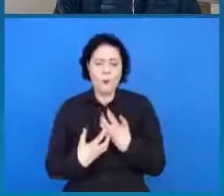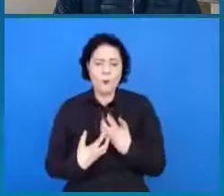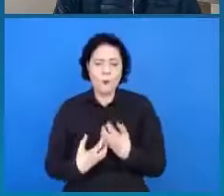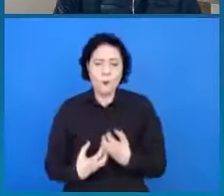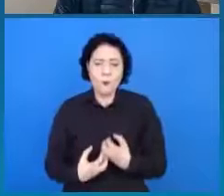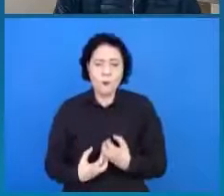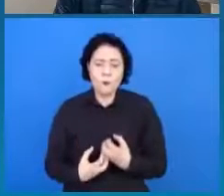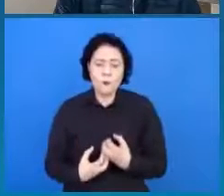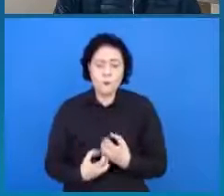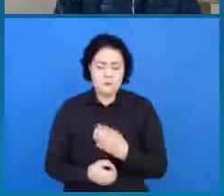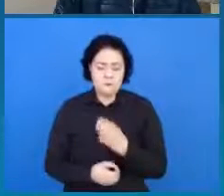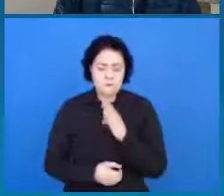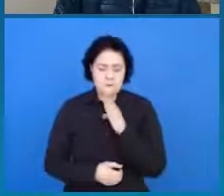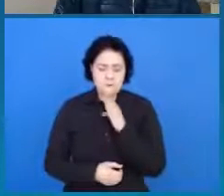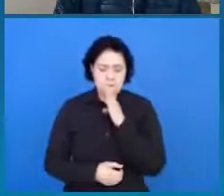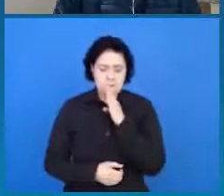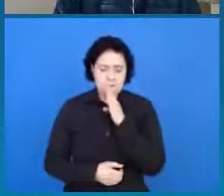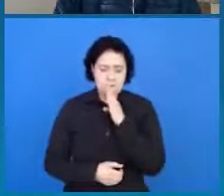silenciosos